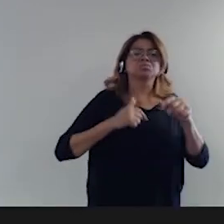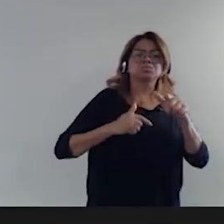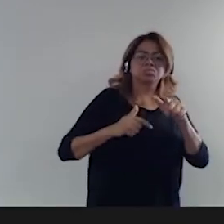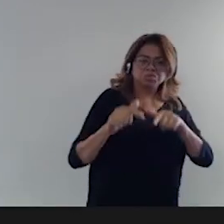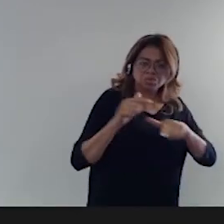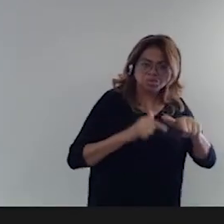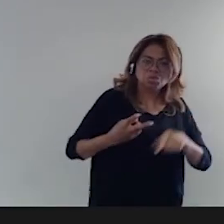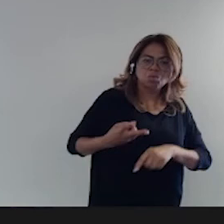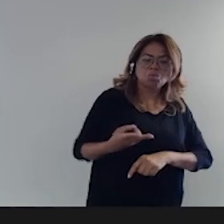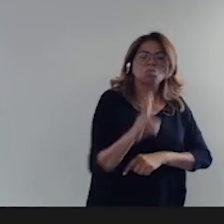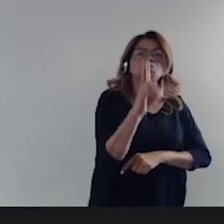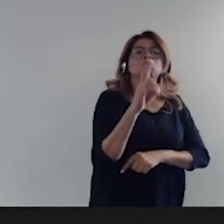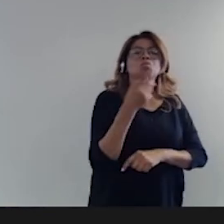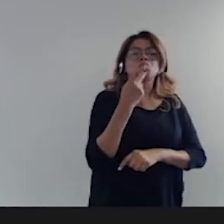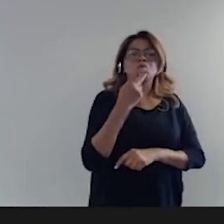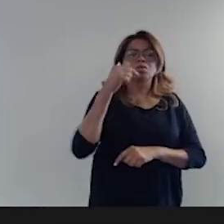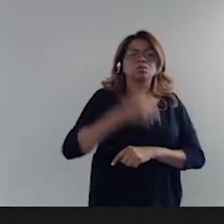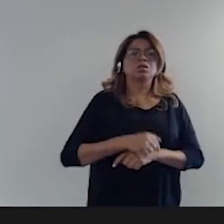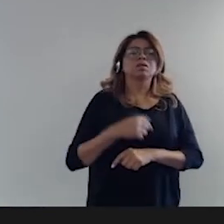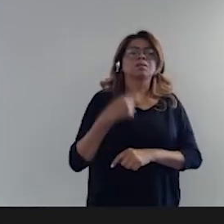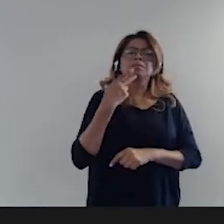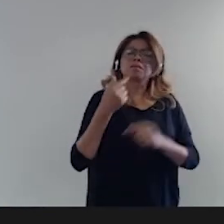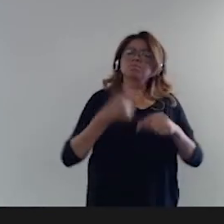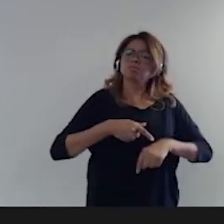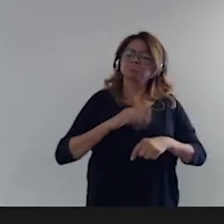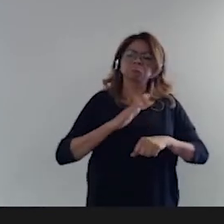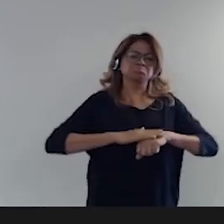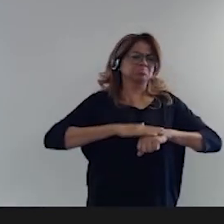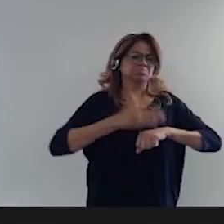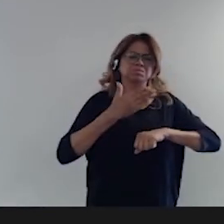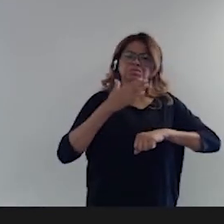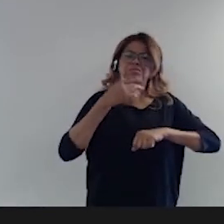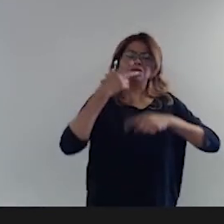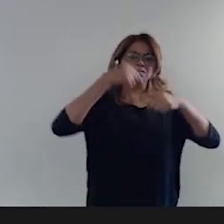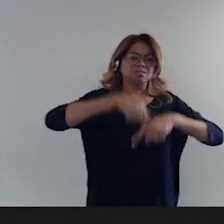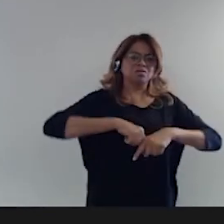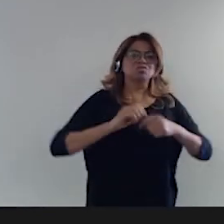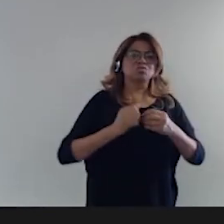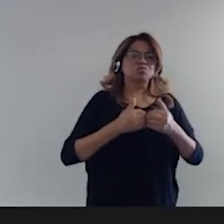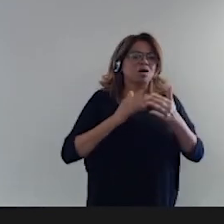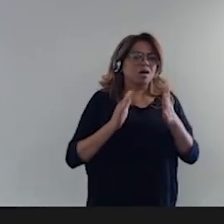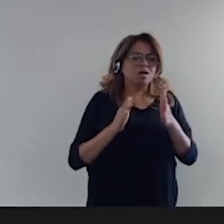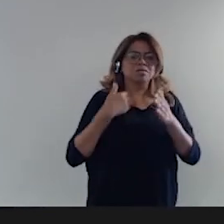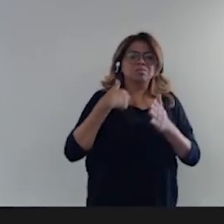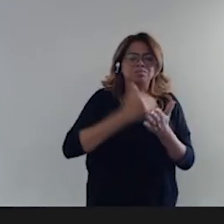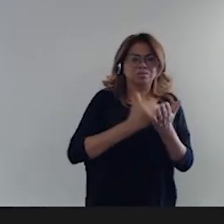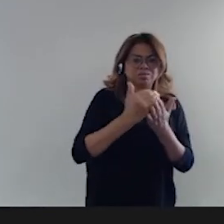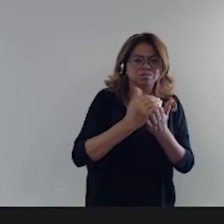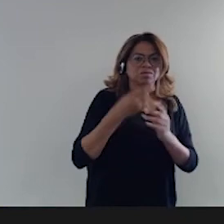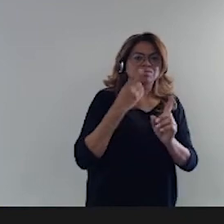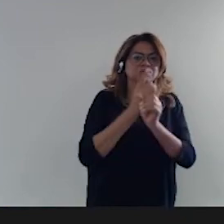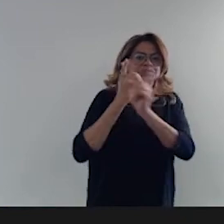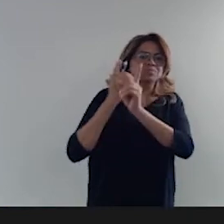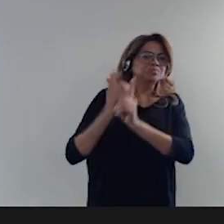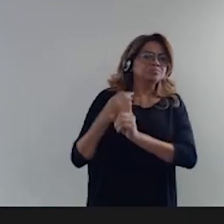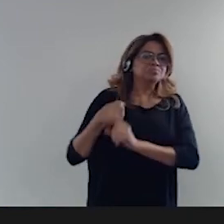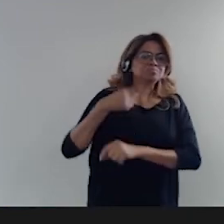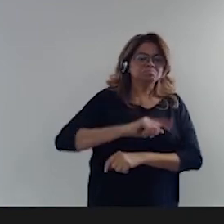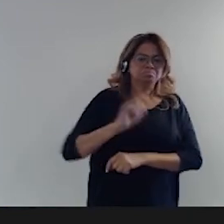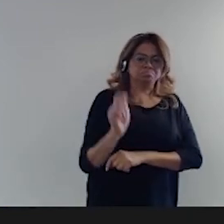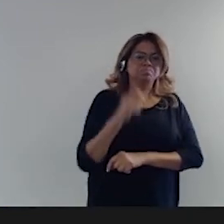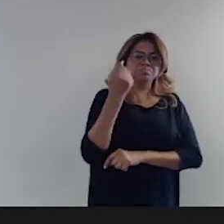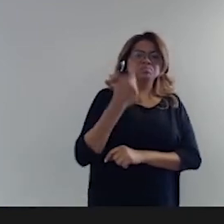tradição de ter o brilhantismo de suas falas na abertura de nossas conferências da OAB, já é uma